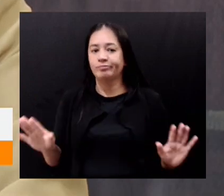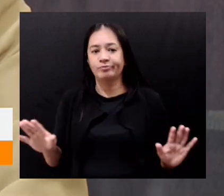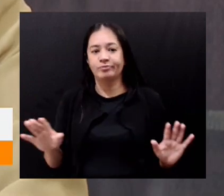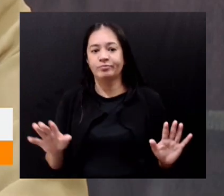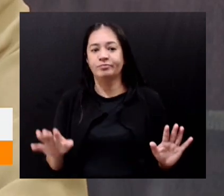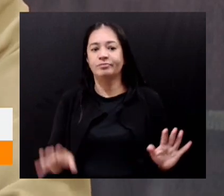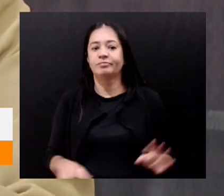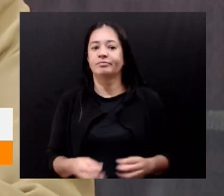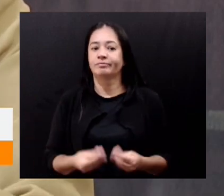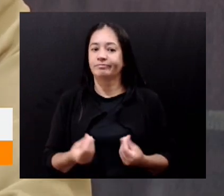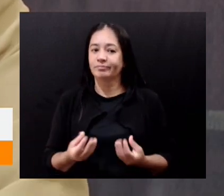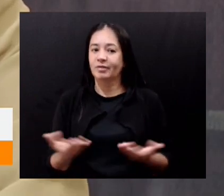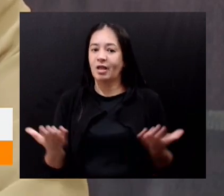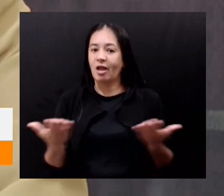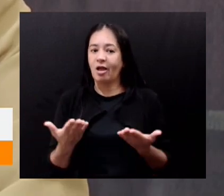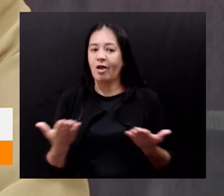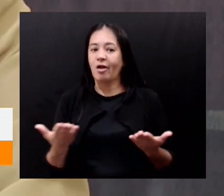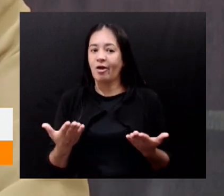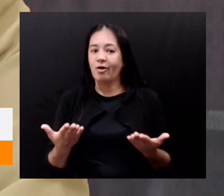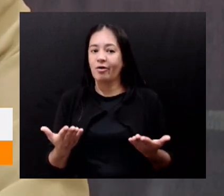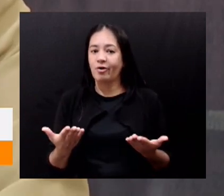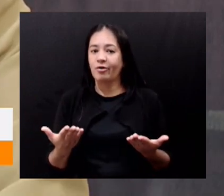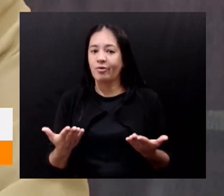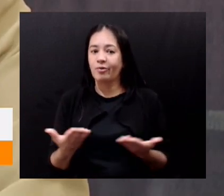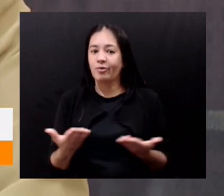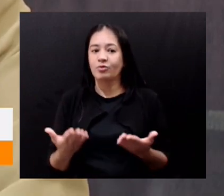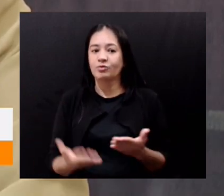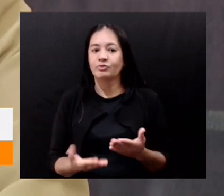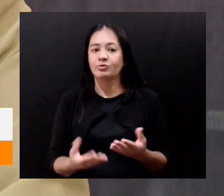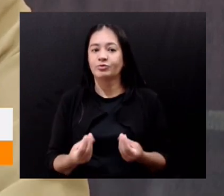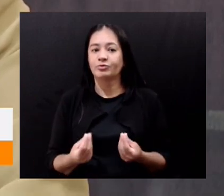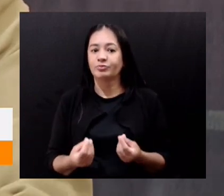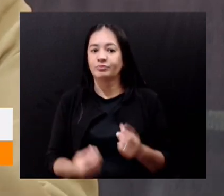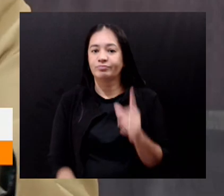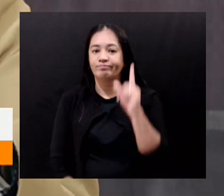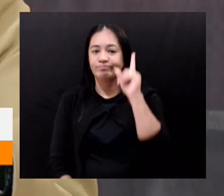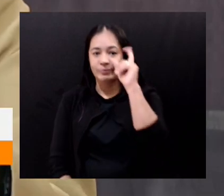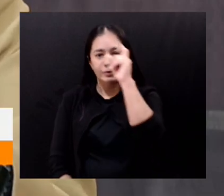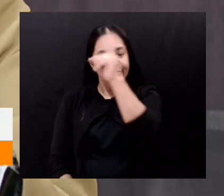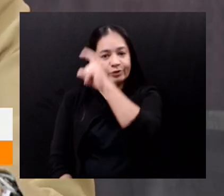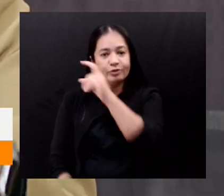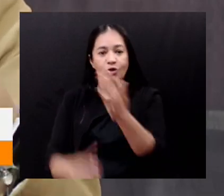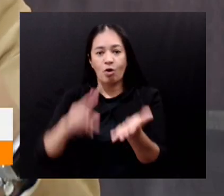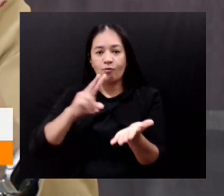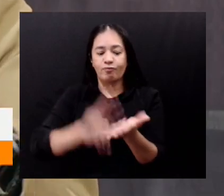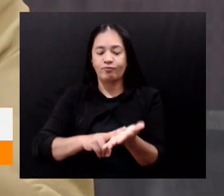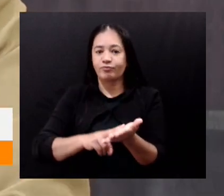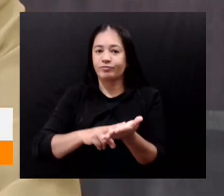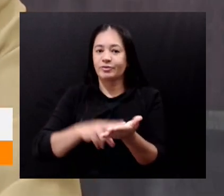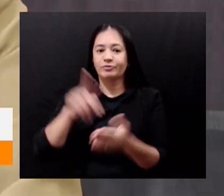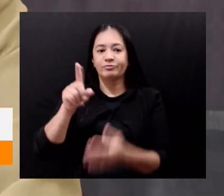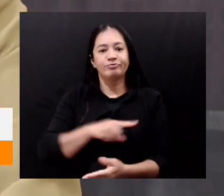que existe hoje é suspender esses vistos para que haja um travão